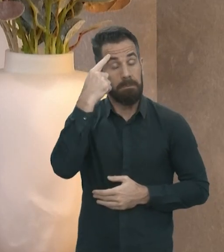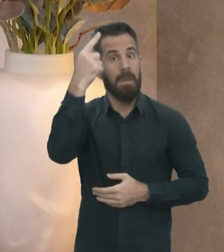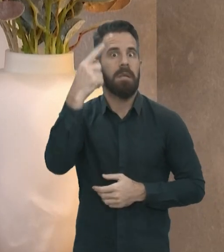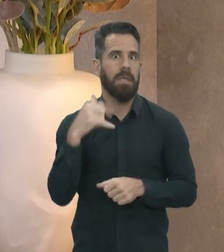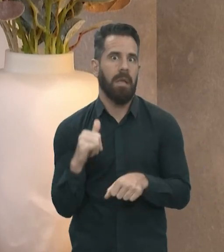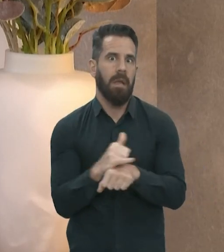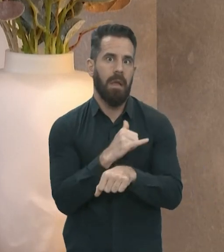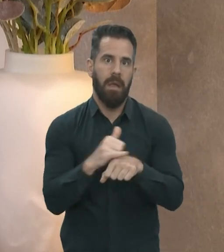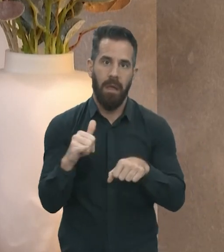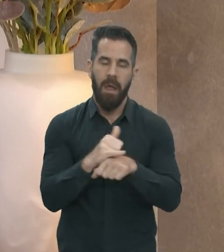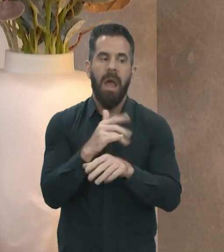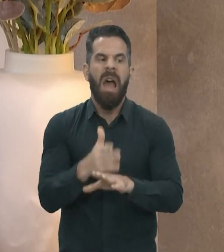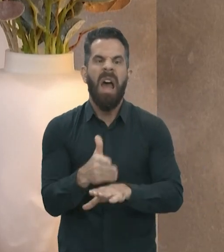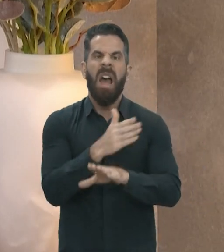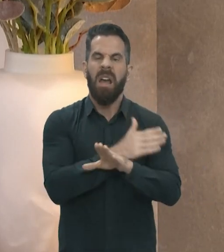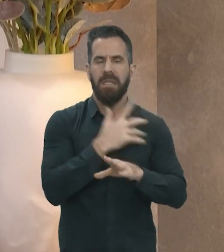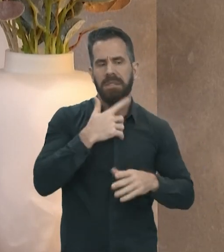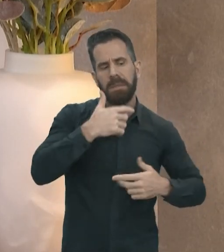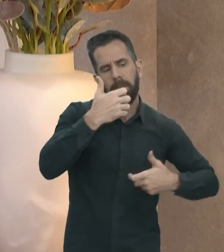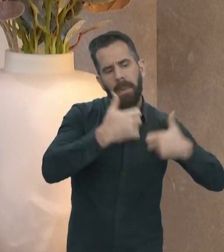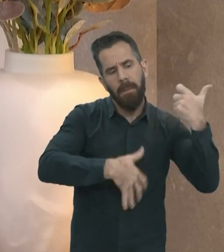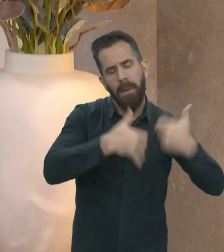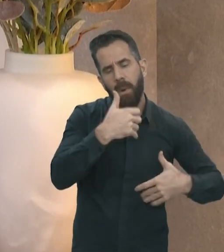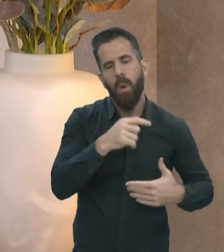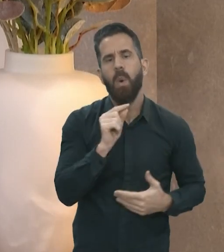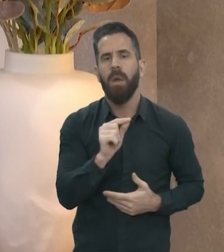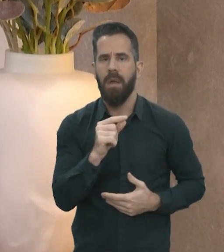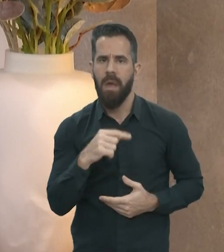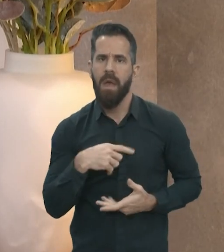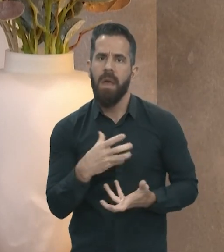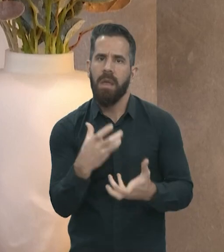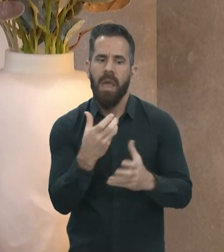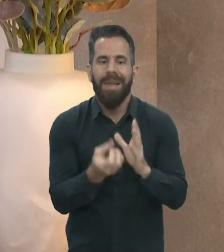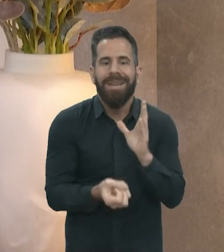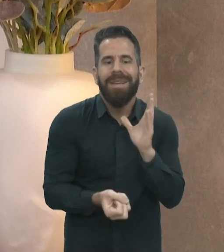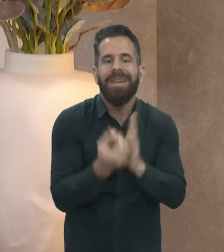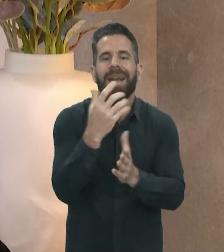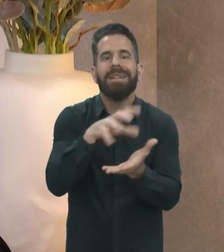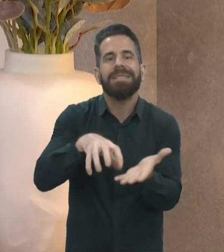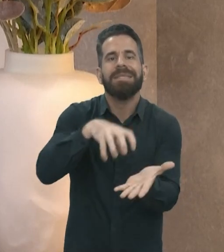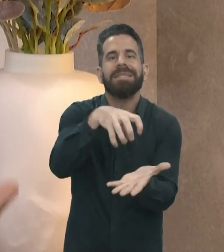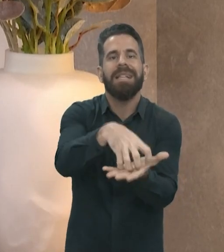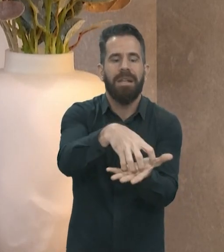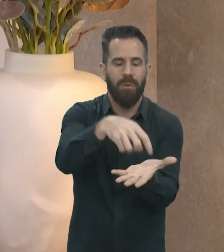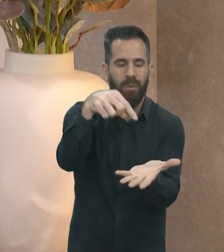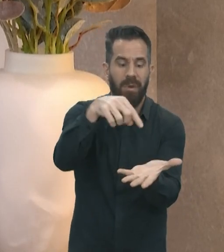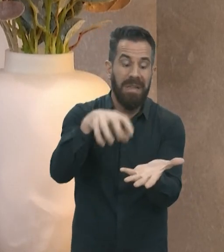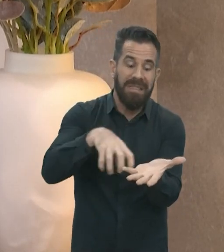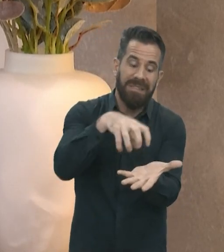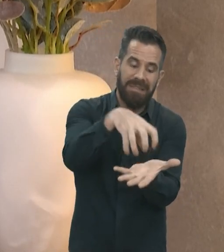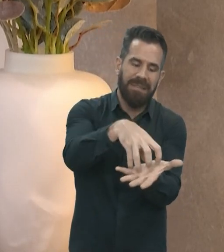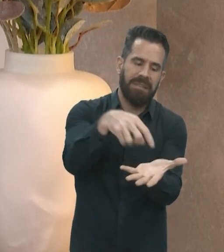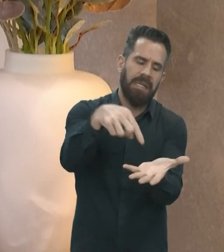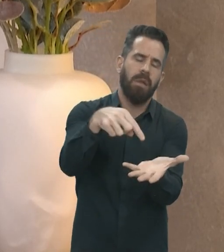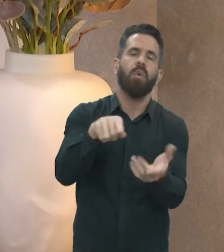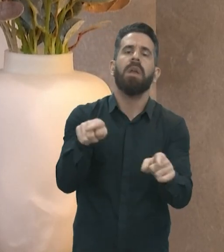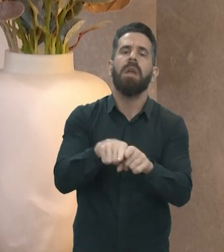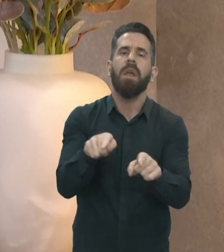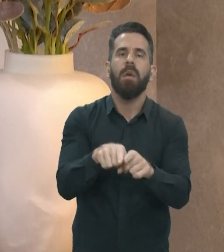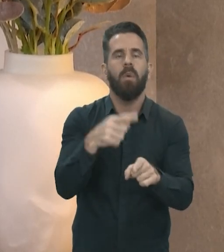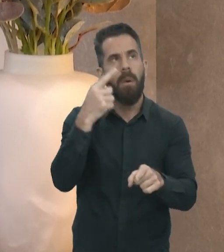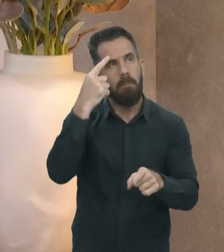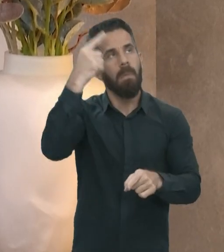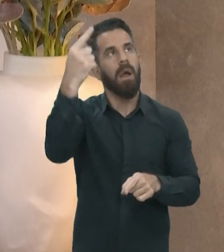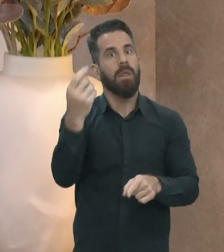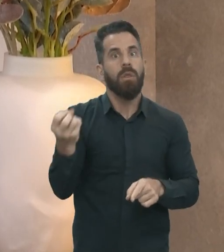nós falamos agora há pouco aqui, né, sobre a criação de um centro que vai pensar novas práticas pedagógicas, de um lado.